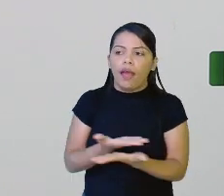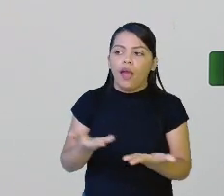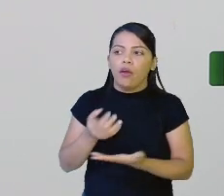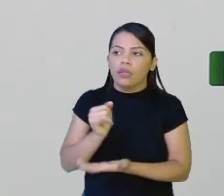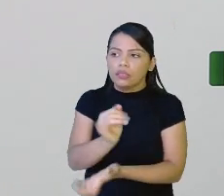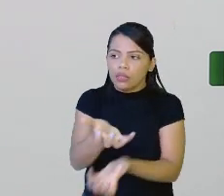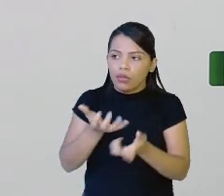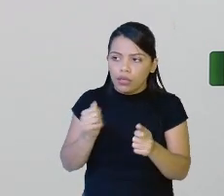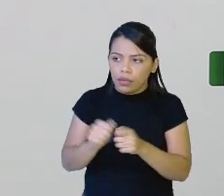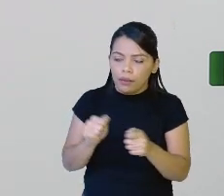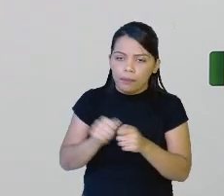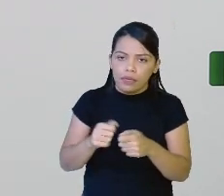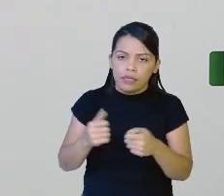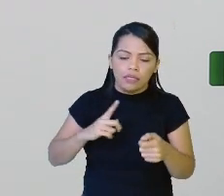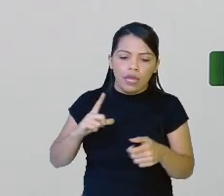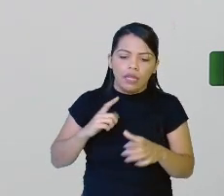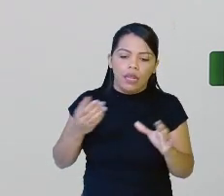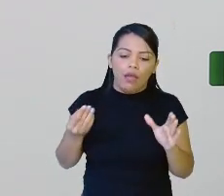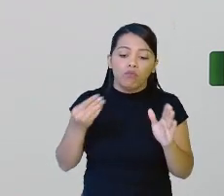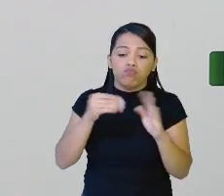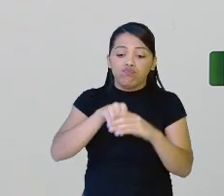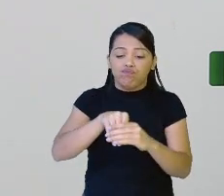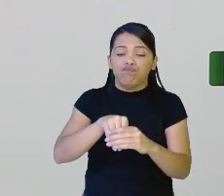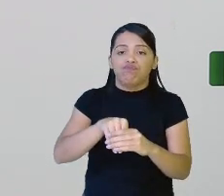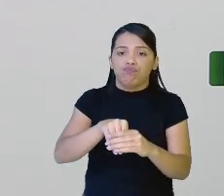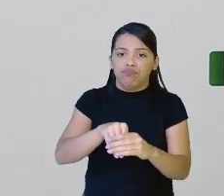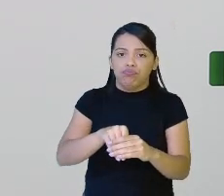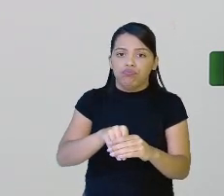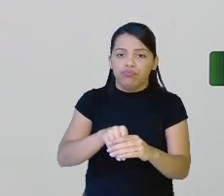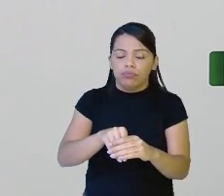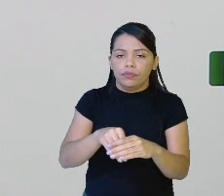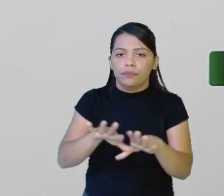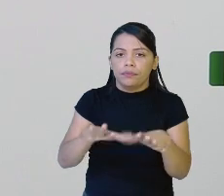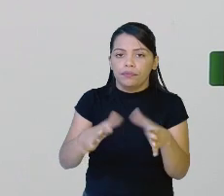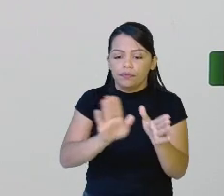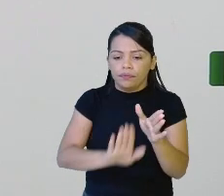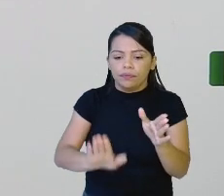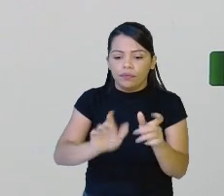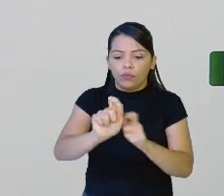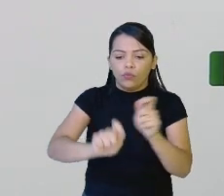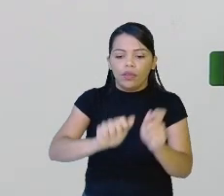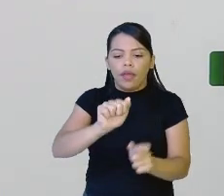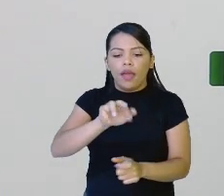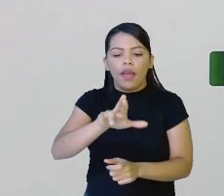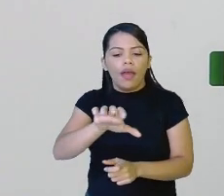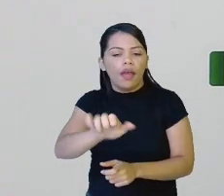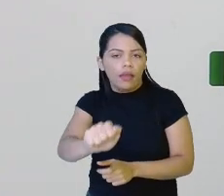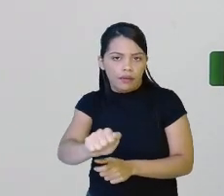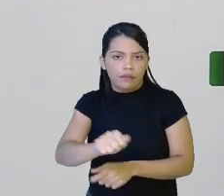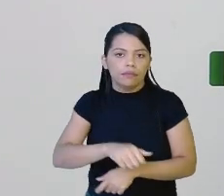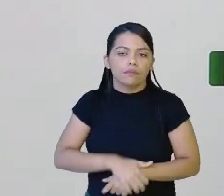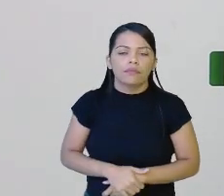a parte de dentro, tá? Isso seria a minha área.